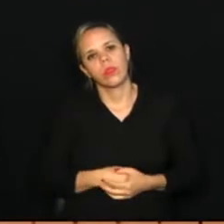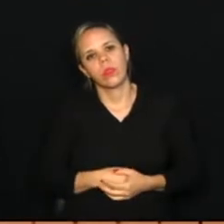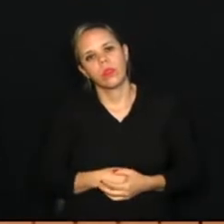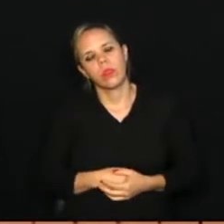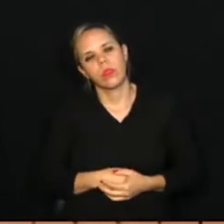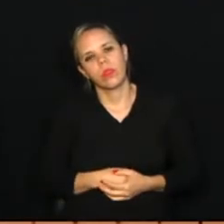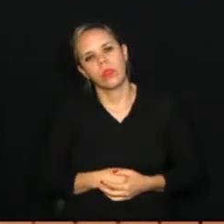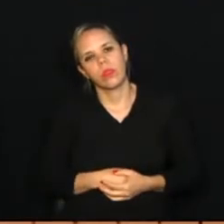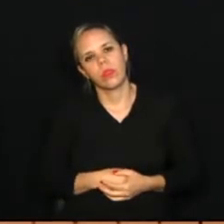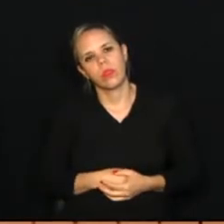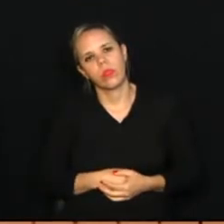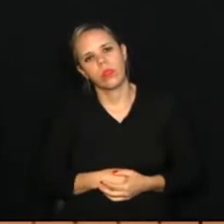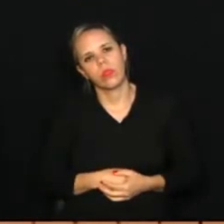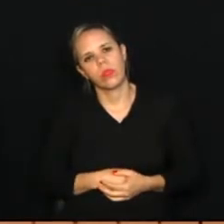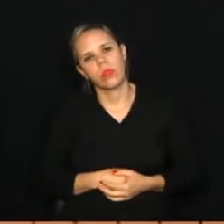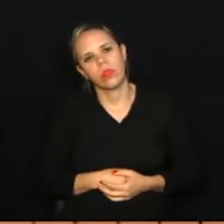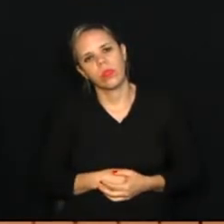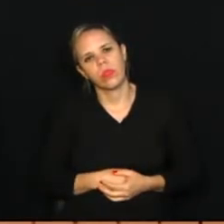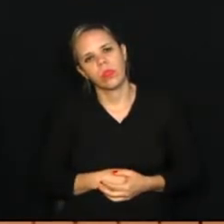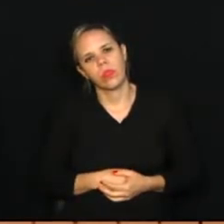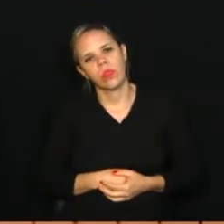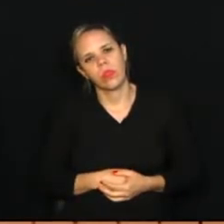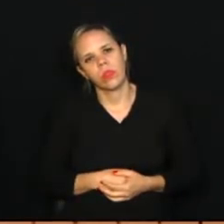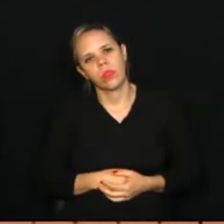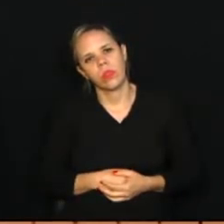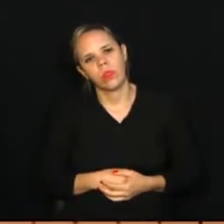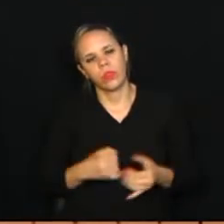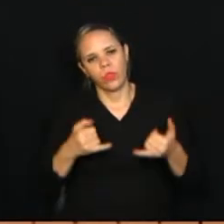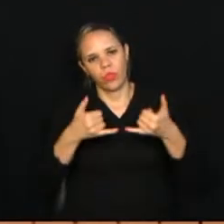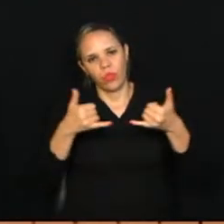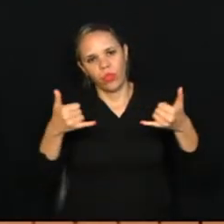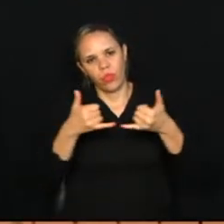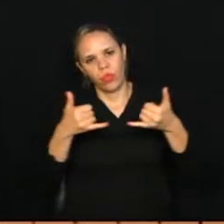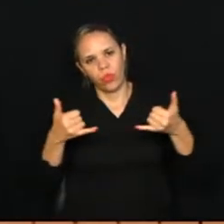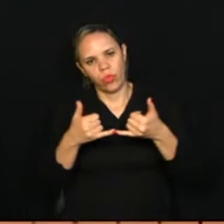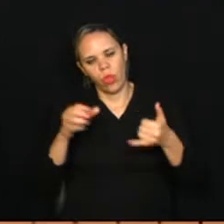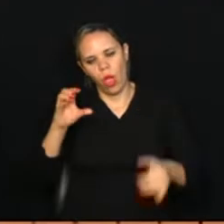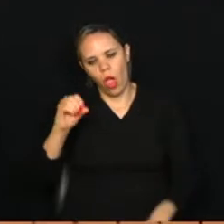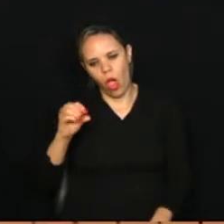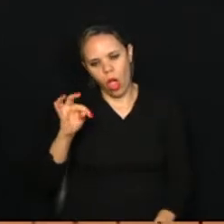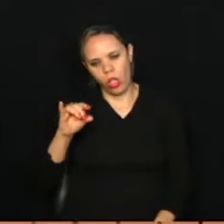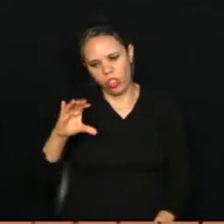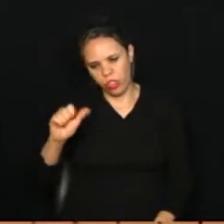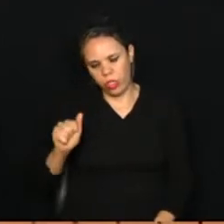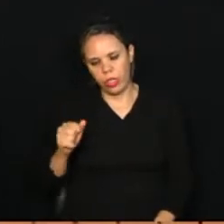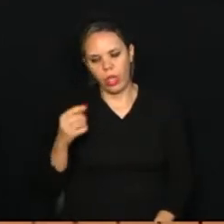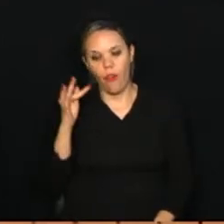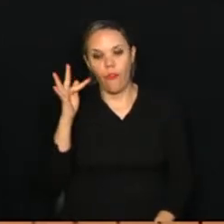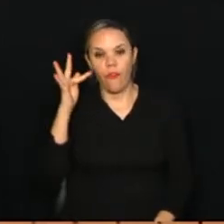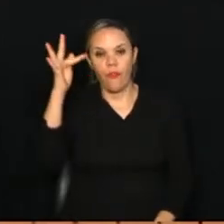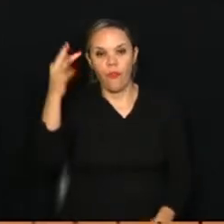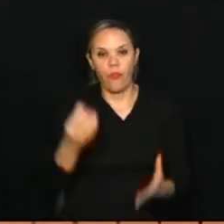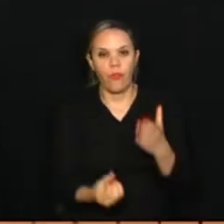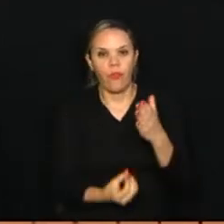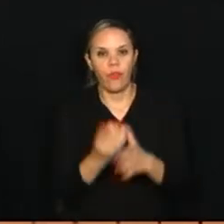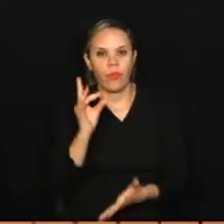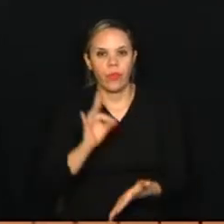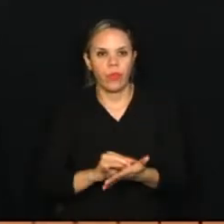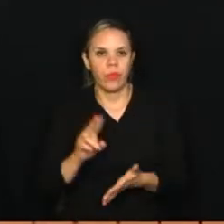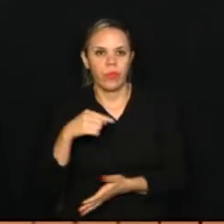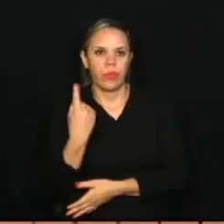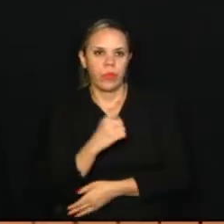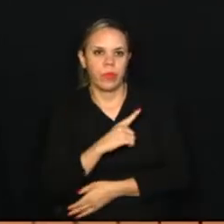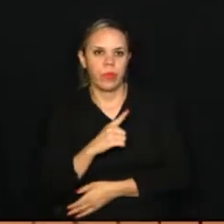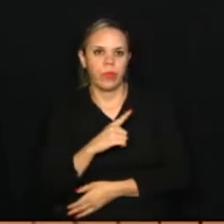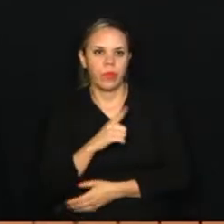anel da fibra ótica, né, seja um dia uma realidade para que a gente tenha